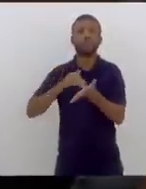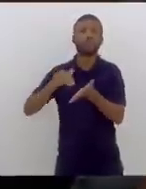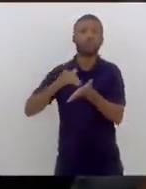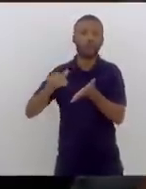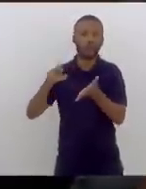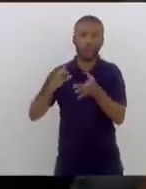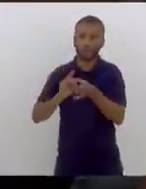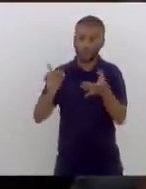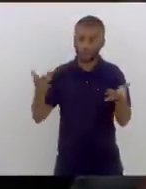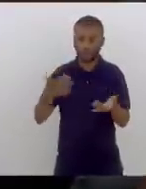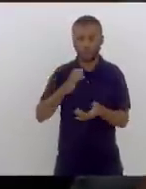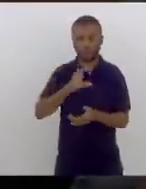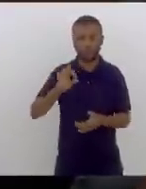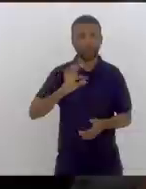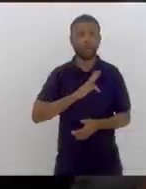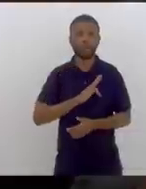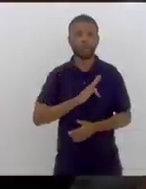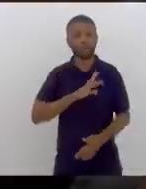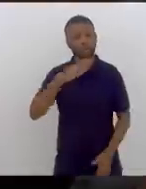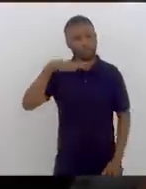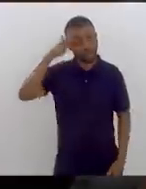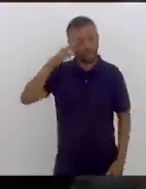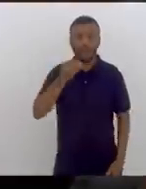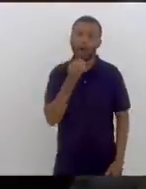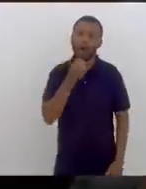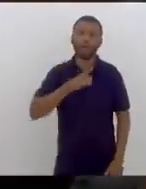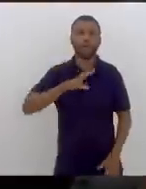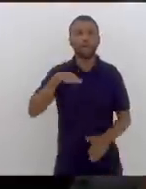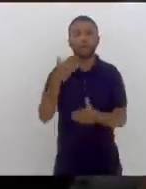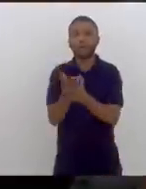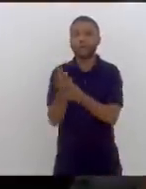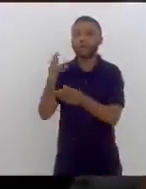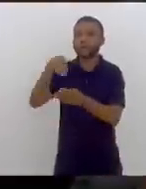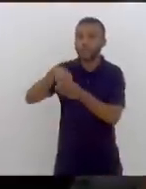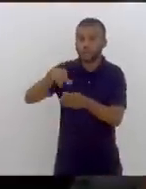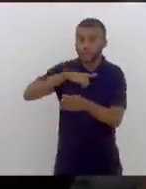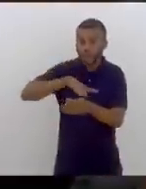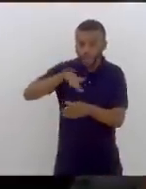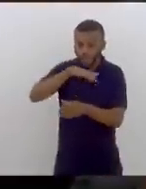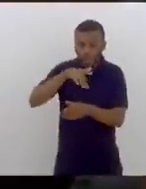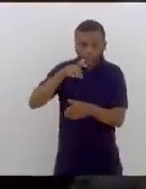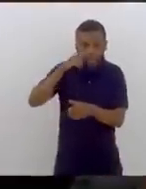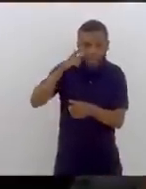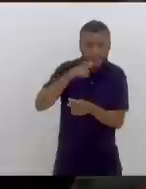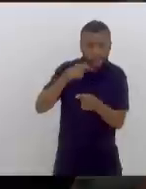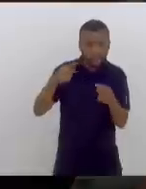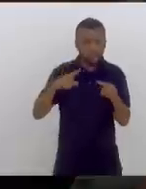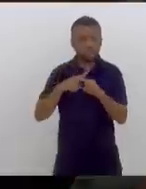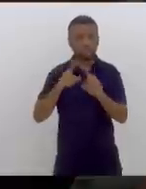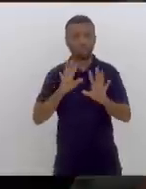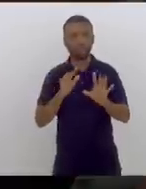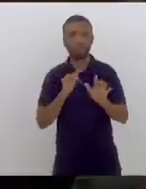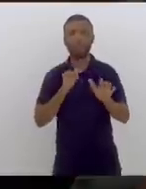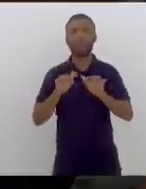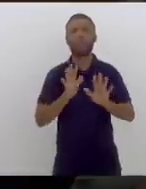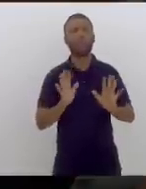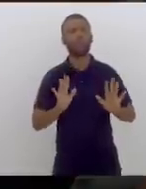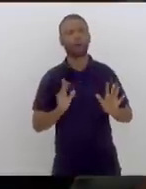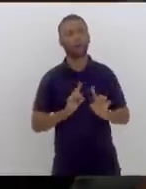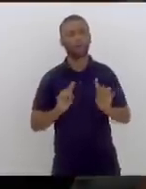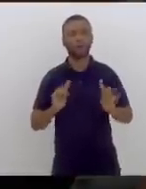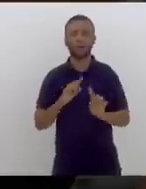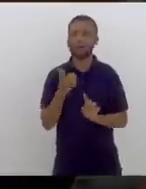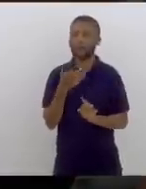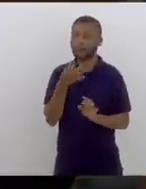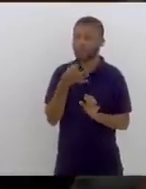da Corregedoria da Polícia Militar É lógico que eu tenho processo lá dentro aquele que tiver conflito de interesse a gente não vai trabalhar mas quero colocar